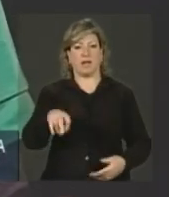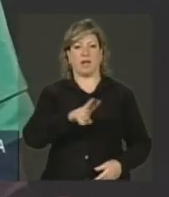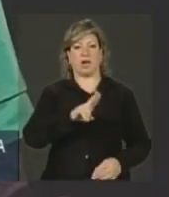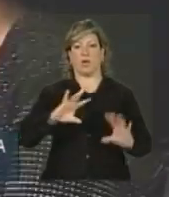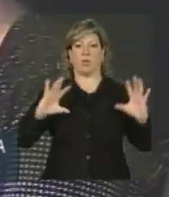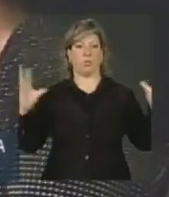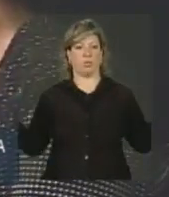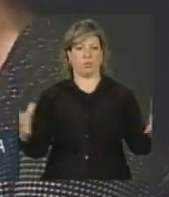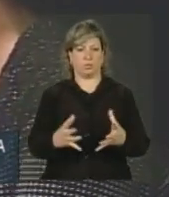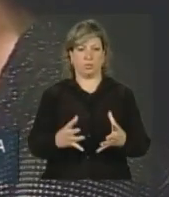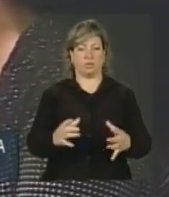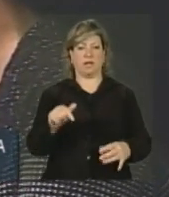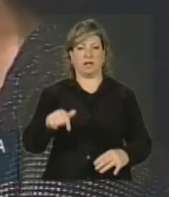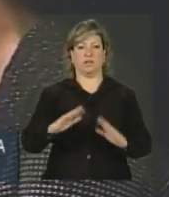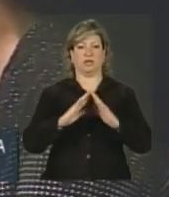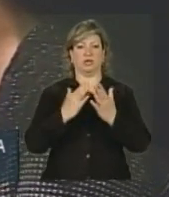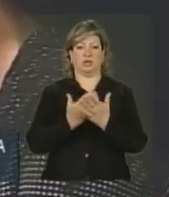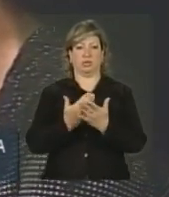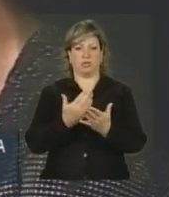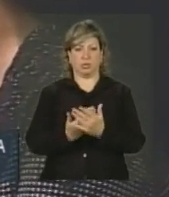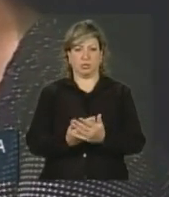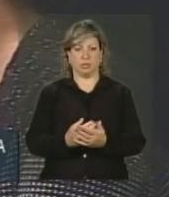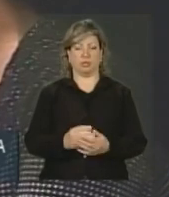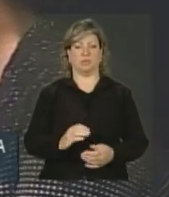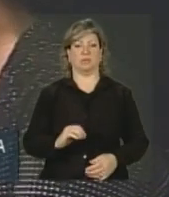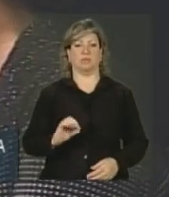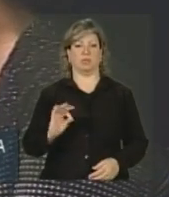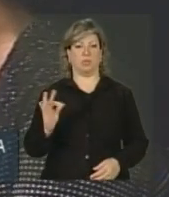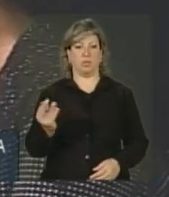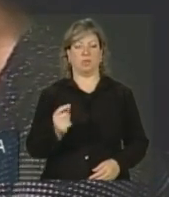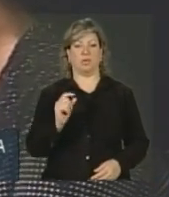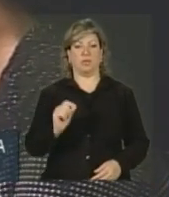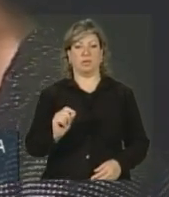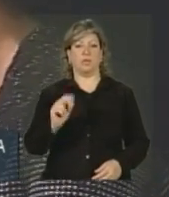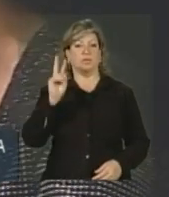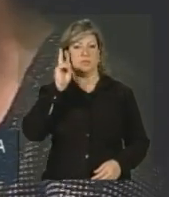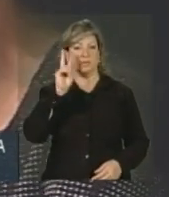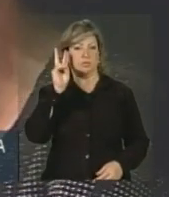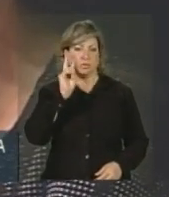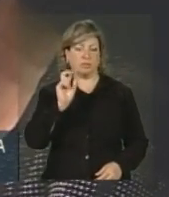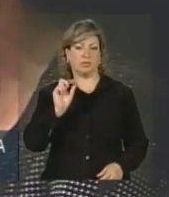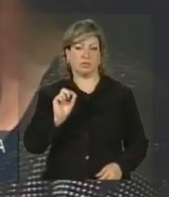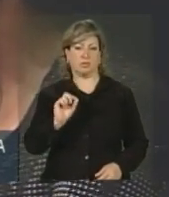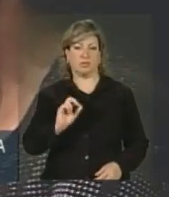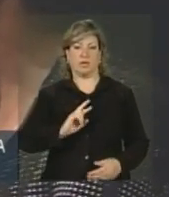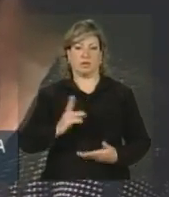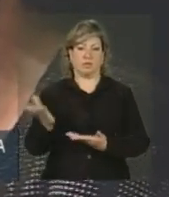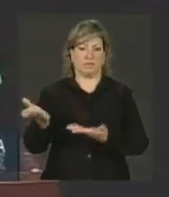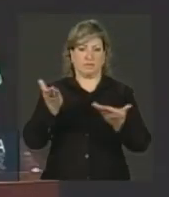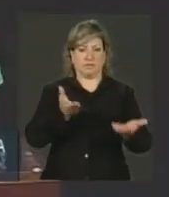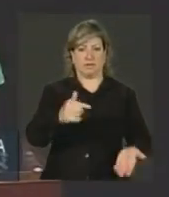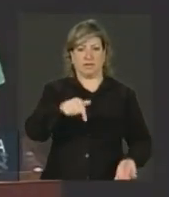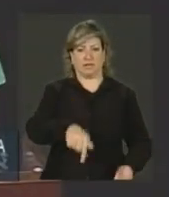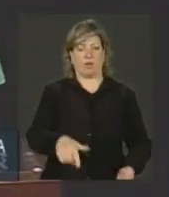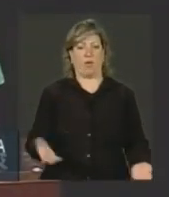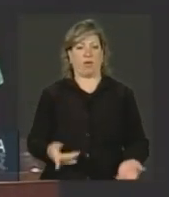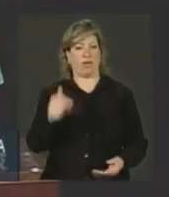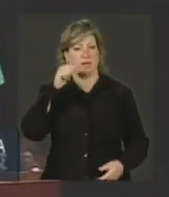congregação desta escola, Colegiado Máximo, a deferência da sua presença conosco aqui